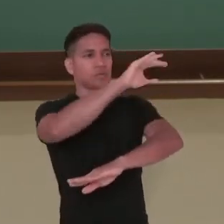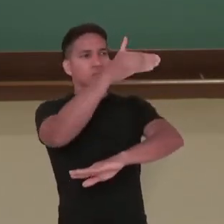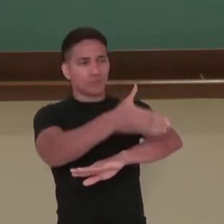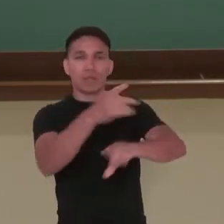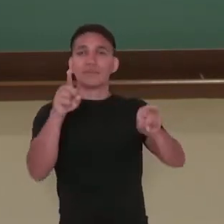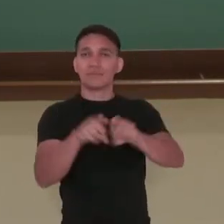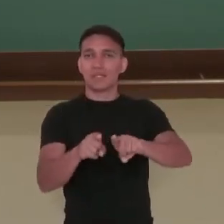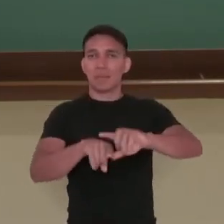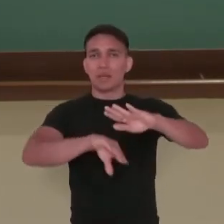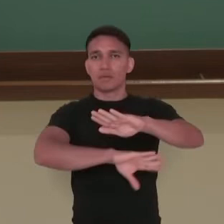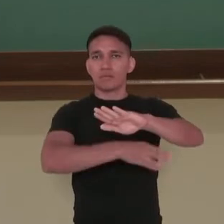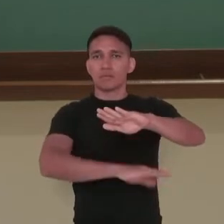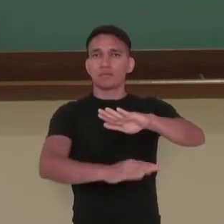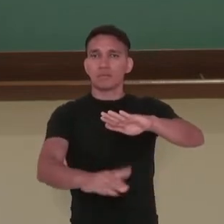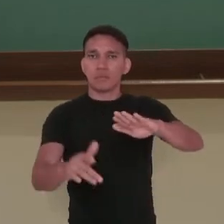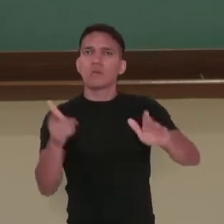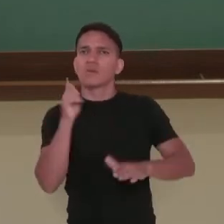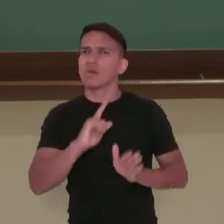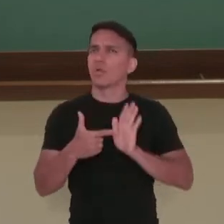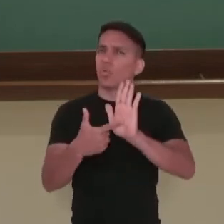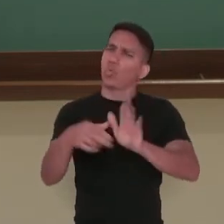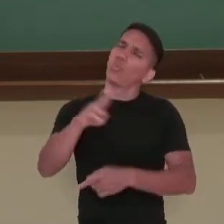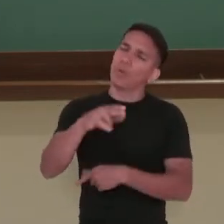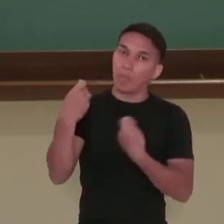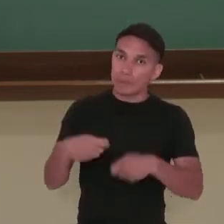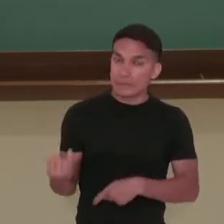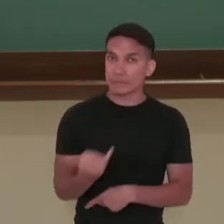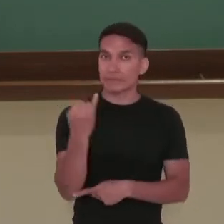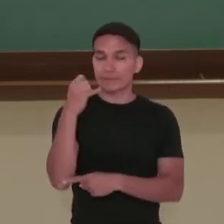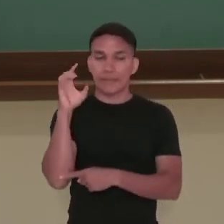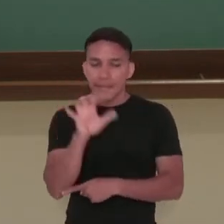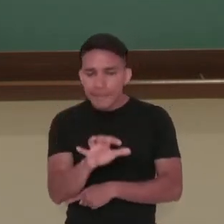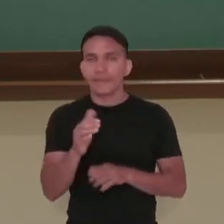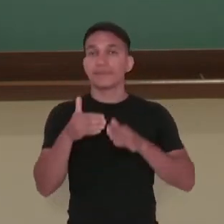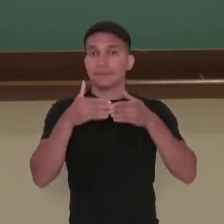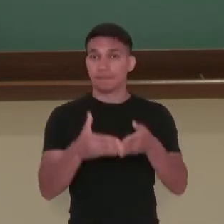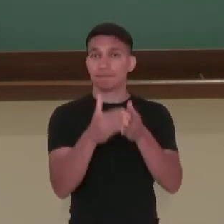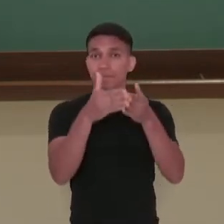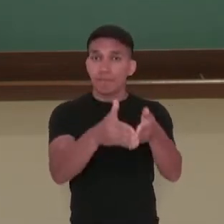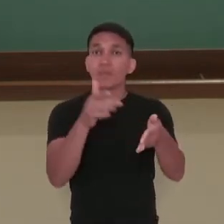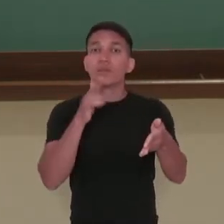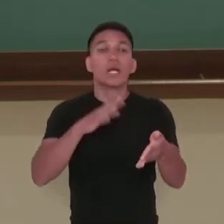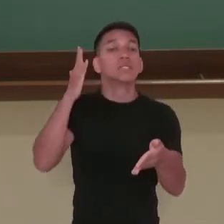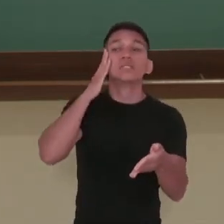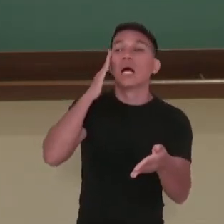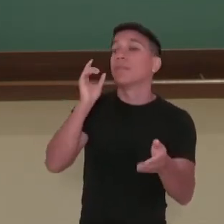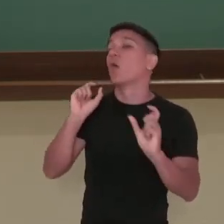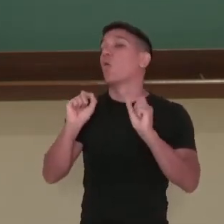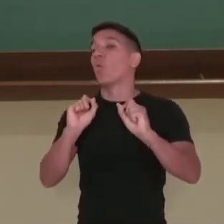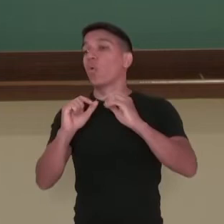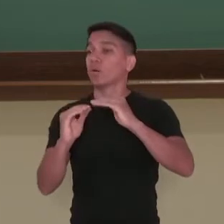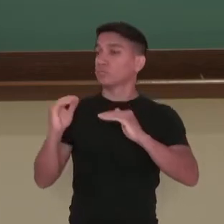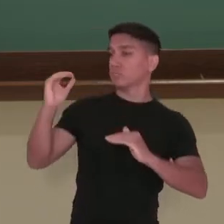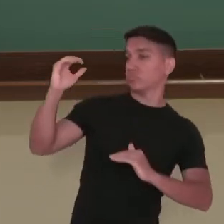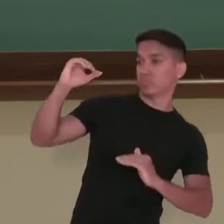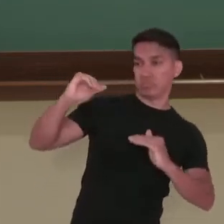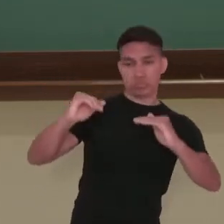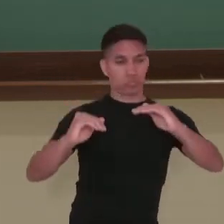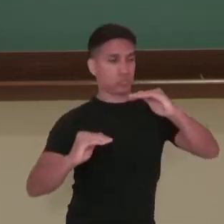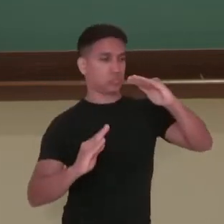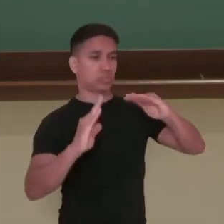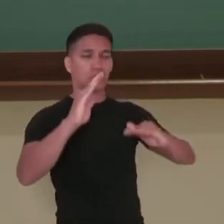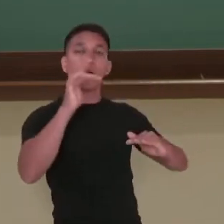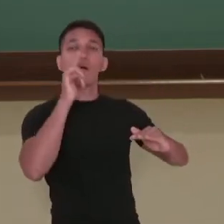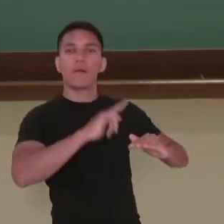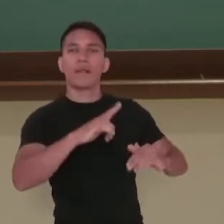utilizada, imagina, né? Você precisa ter aqueles mapas, aquelas cartas de navegação, para você saber aí a altitude que tem lá